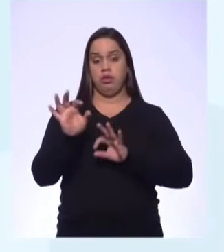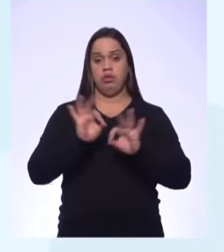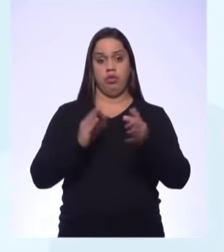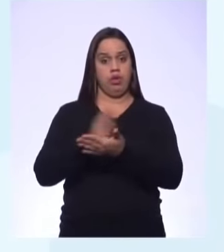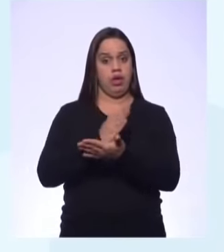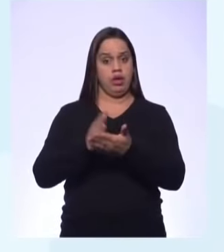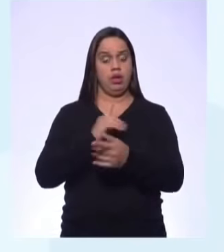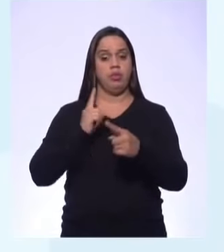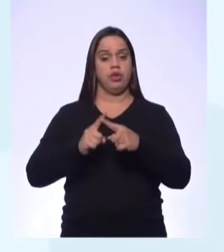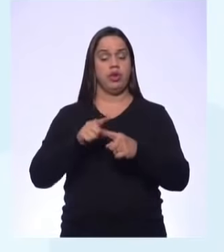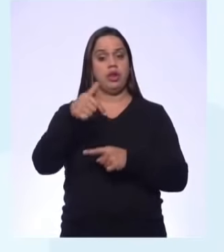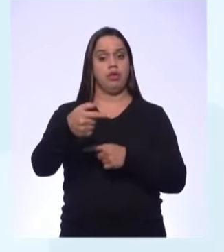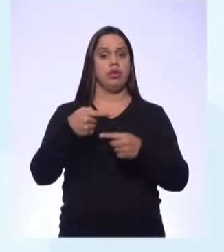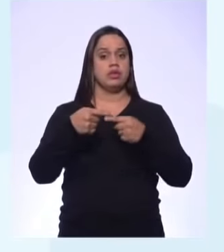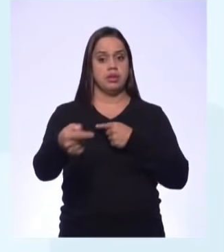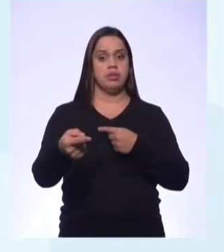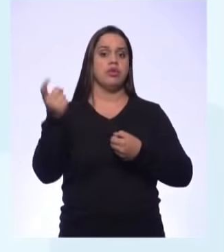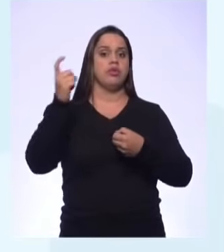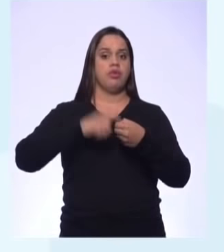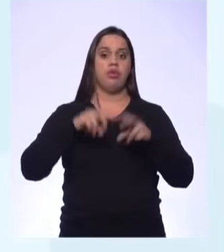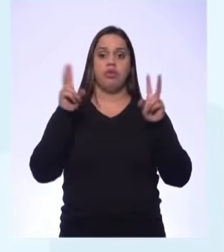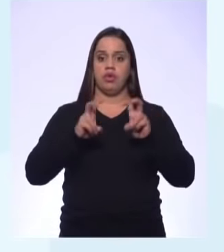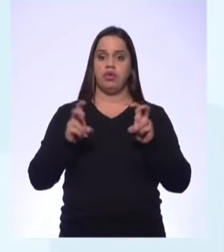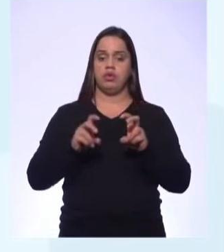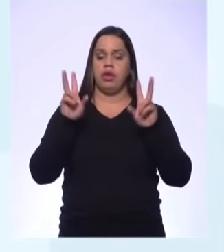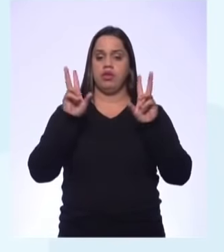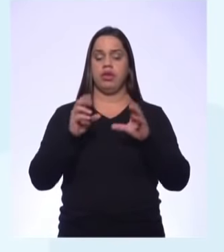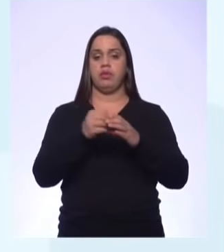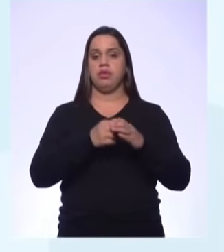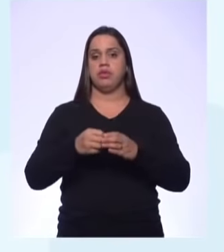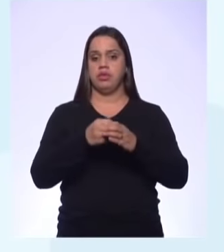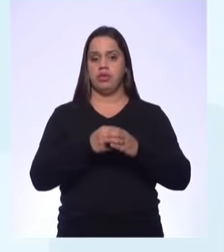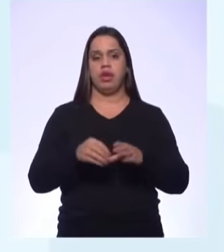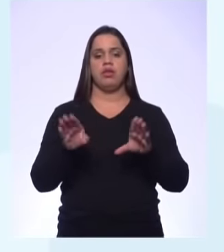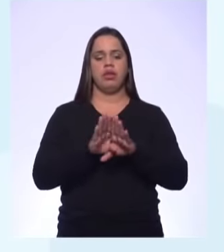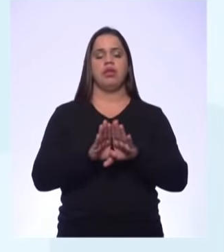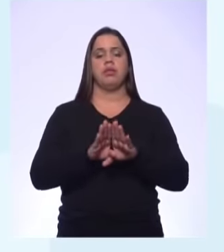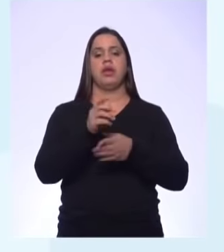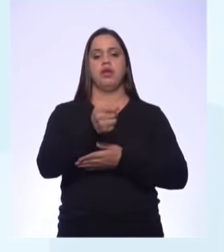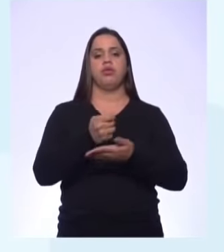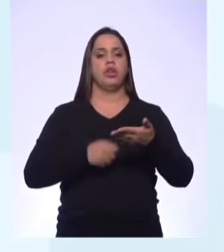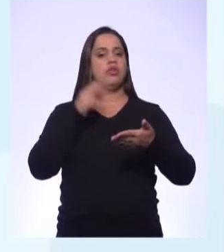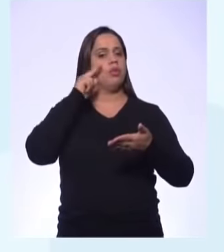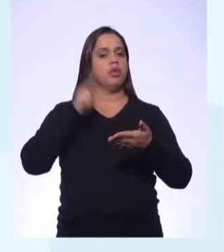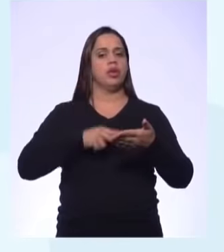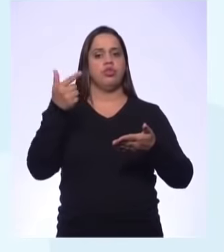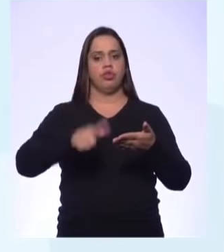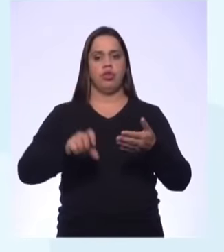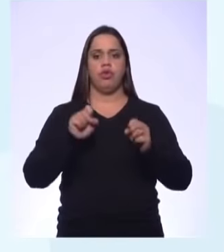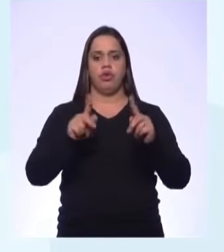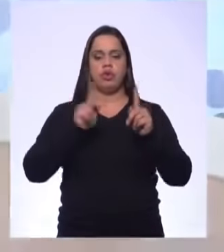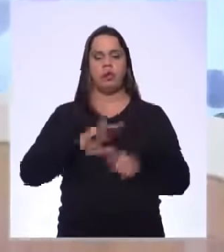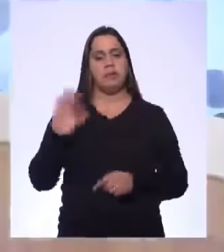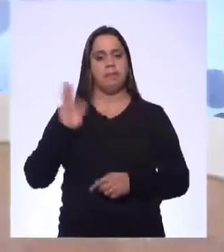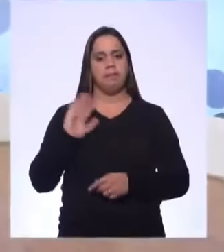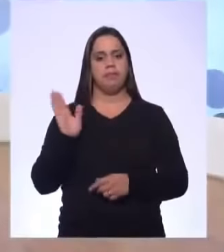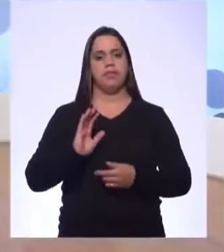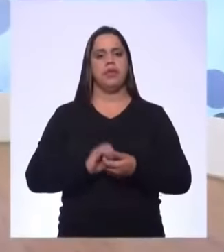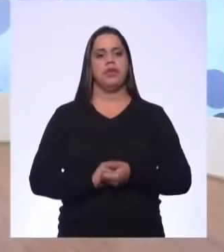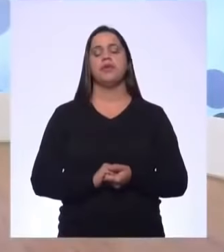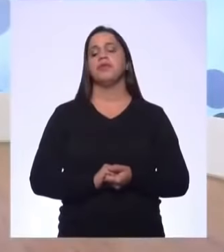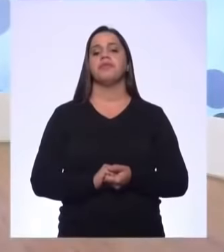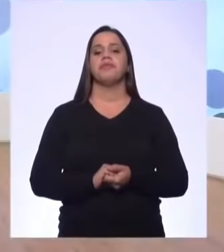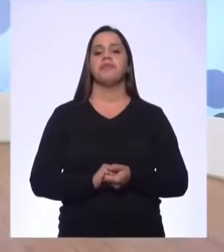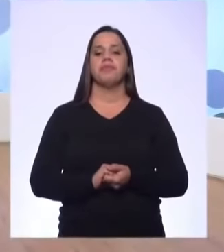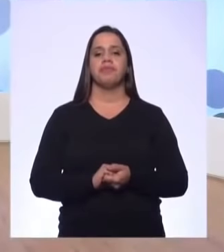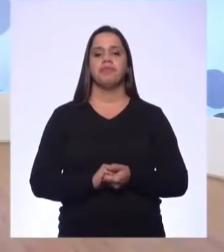que a semana que vem nós vamos continuar falando sobre células. E vamos retomar esse texto também, ok? See you later. See